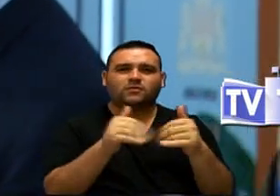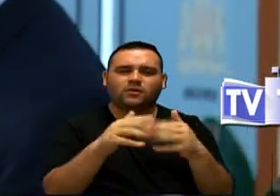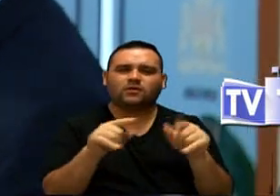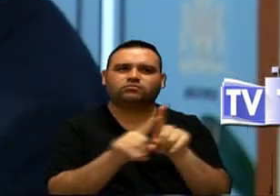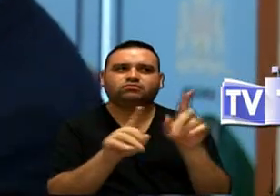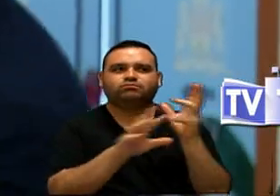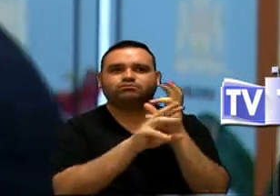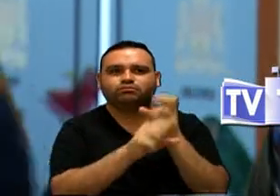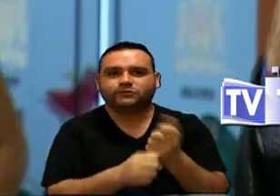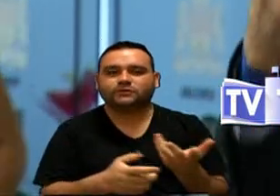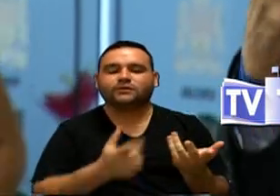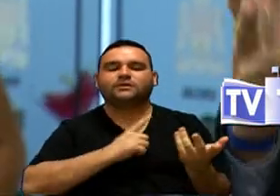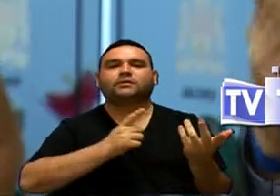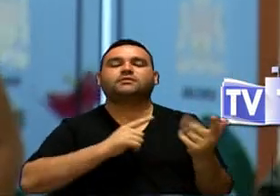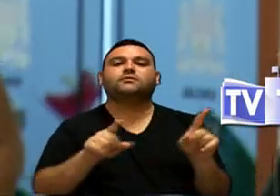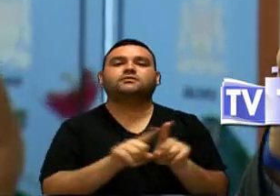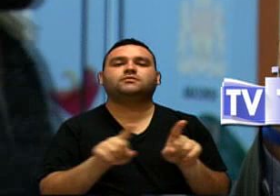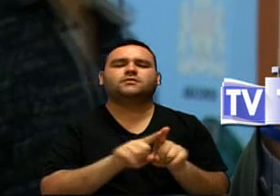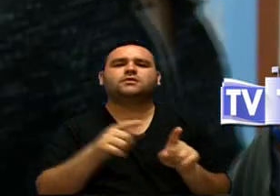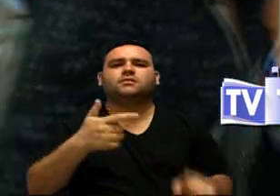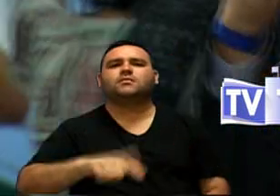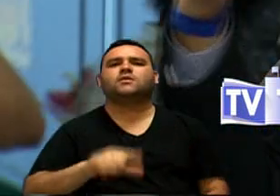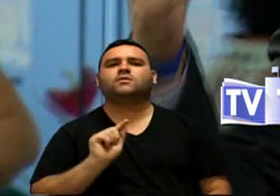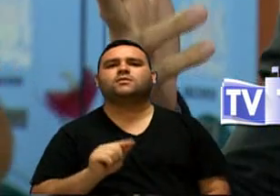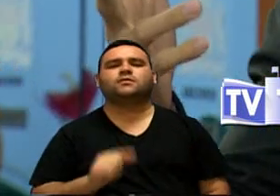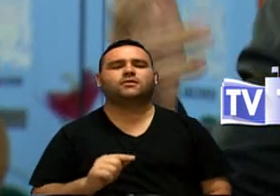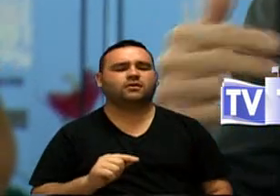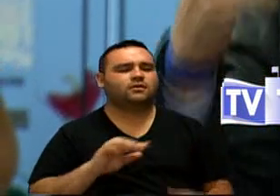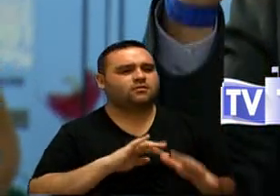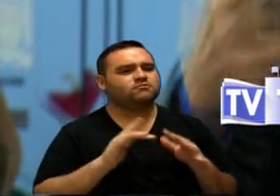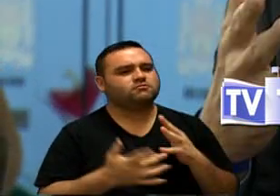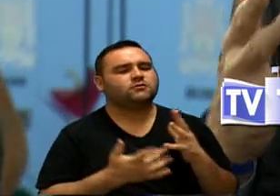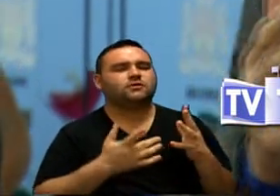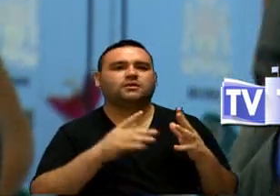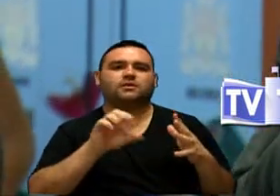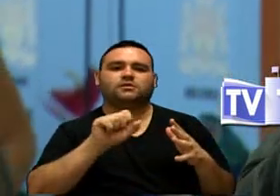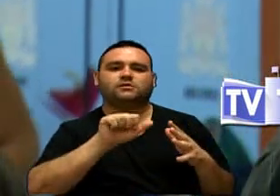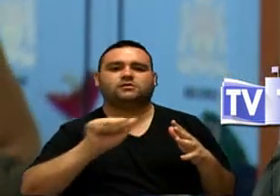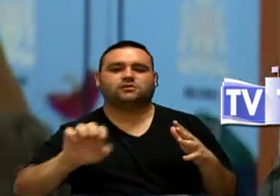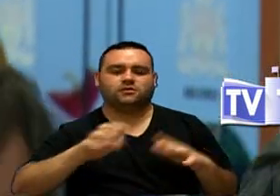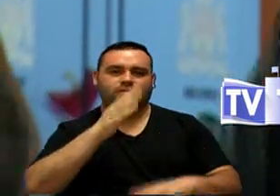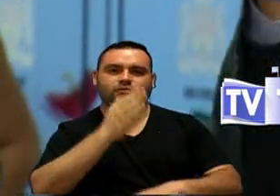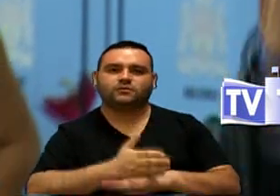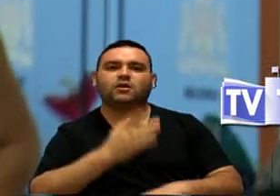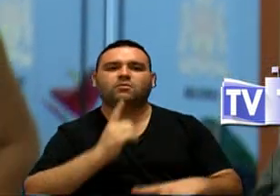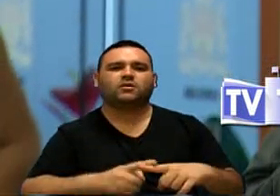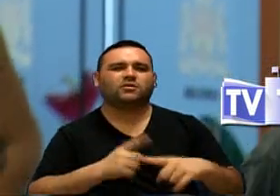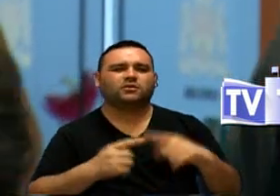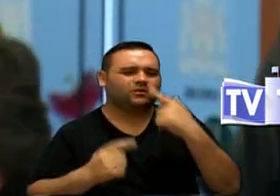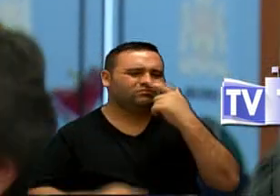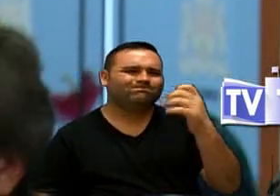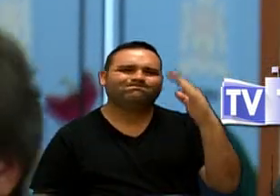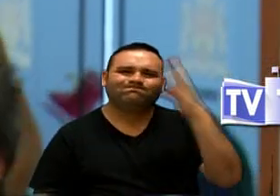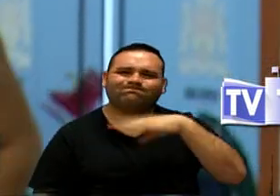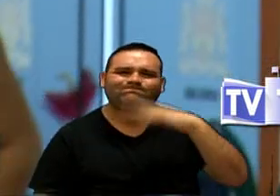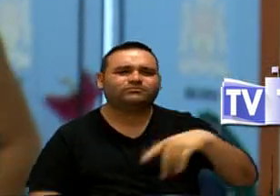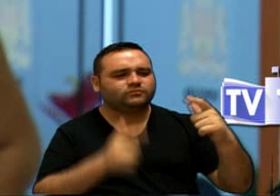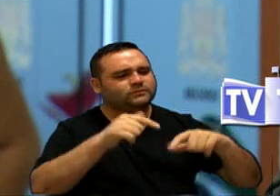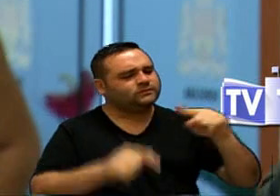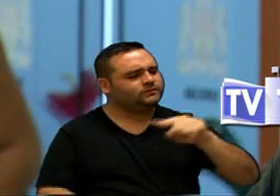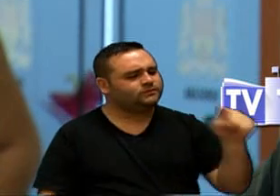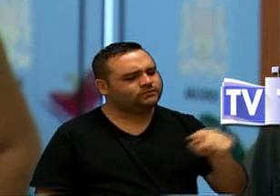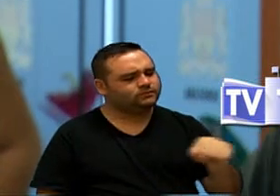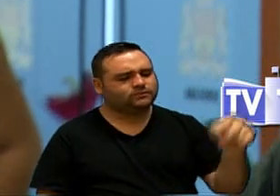somando forças e até intermediando frente ao SAI por conta do mau cheiro que ainda continua na Zona